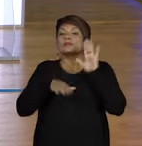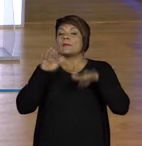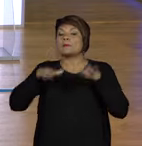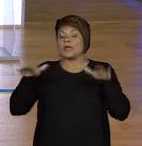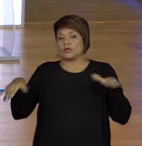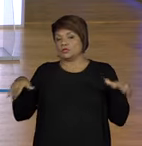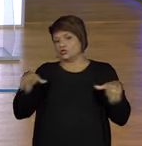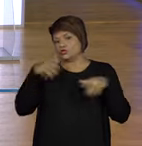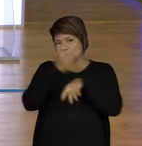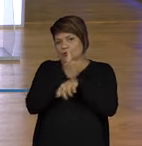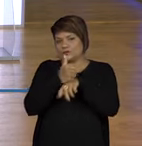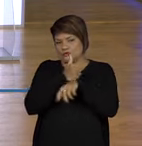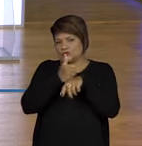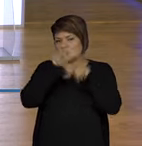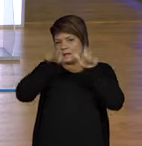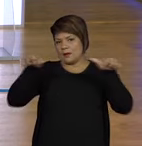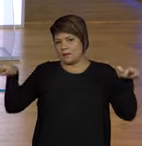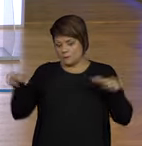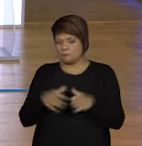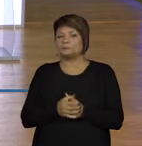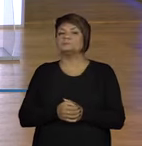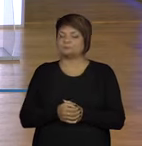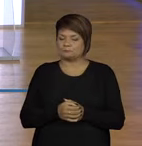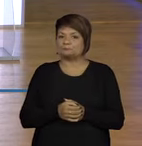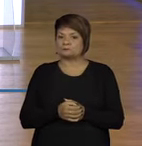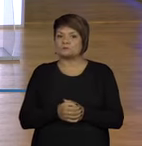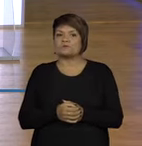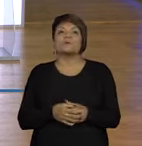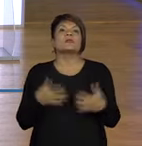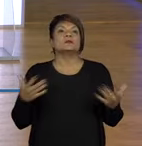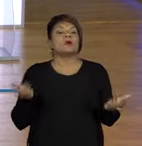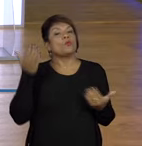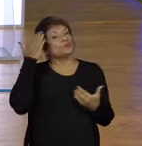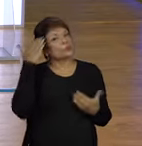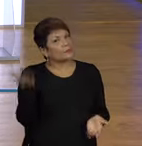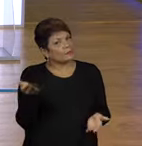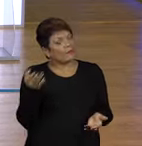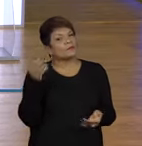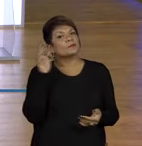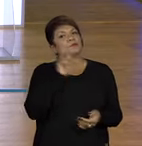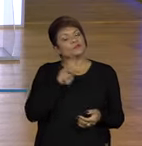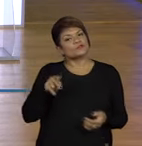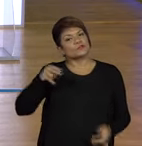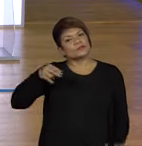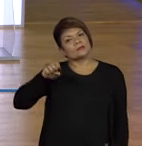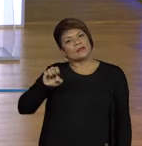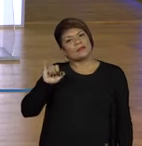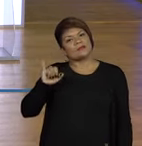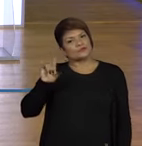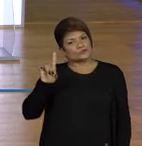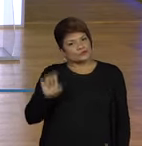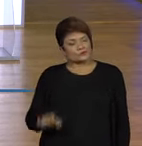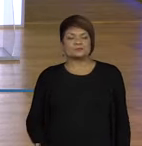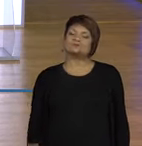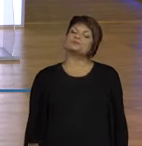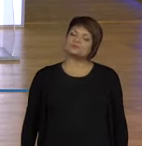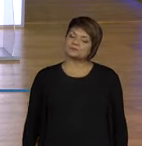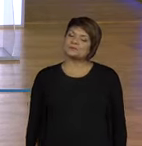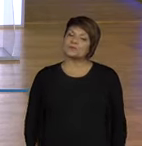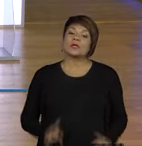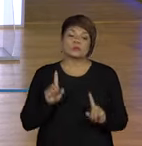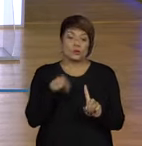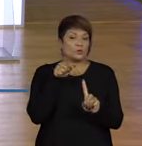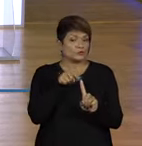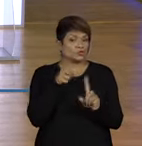está entrevistando. Legal, professora. Isso aí. Então, muito obrigada, professora Neide. Então, o intuito das entrevistas é